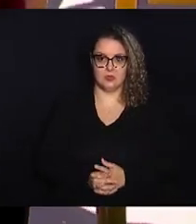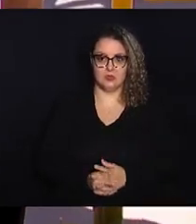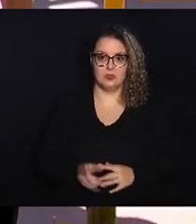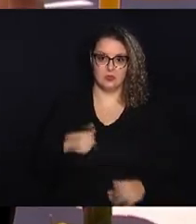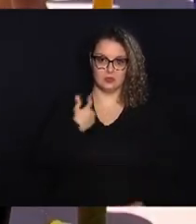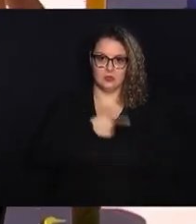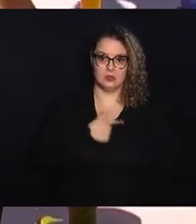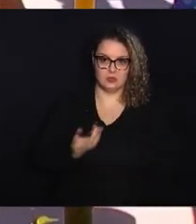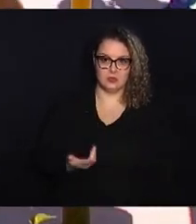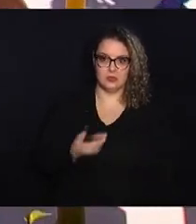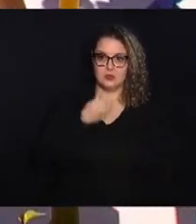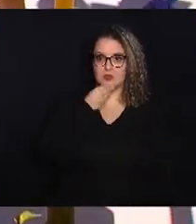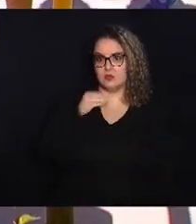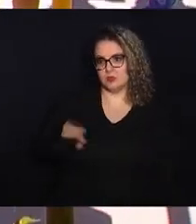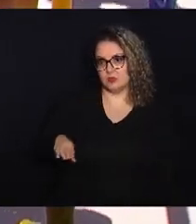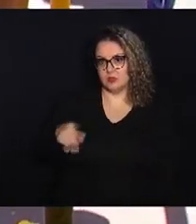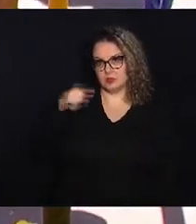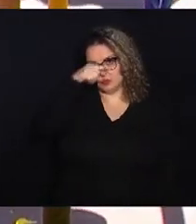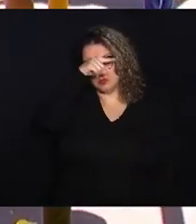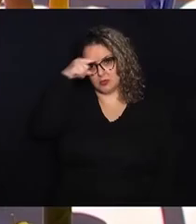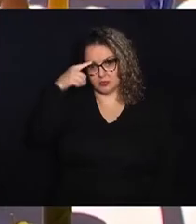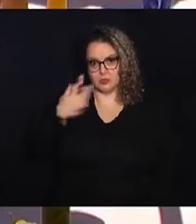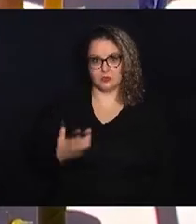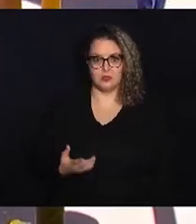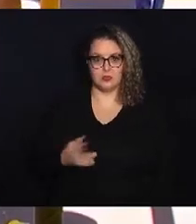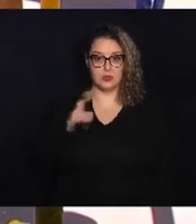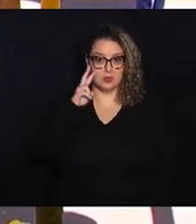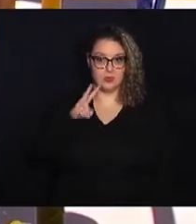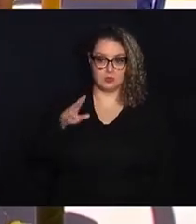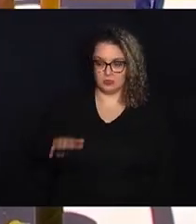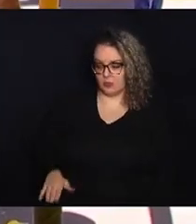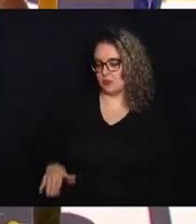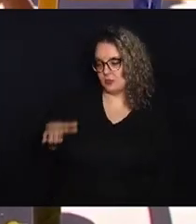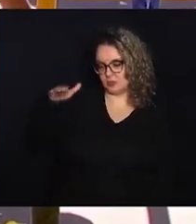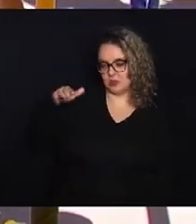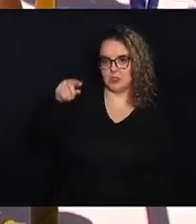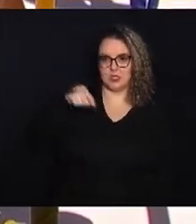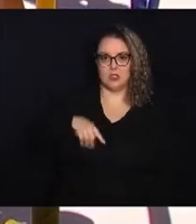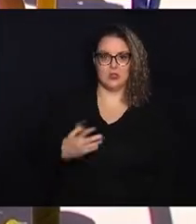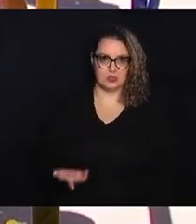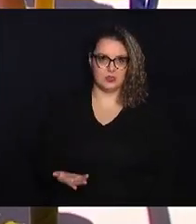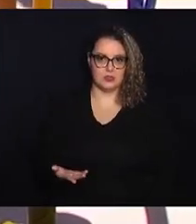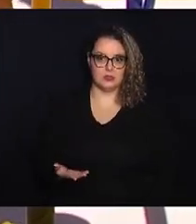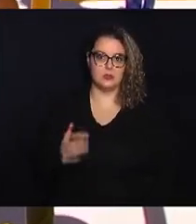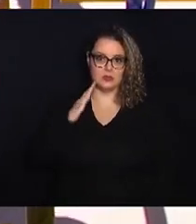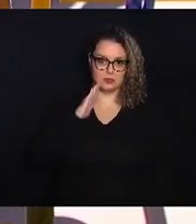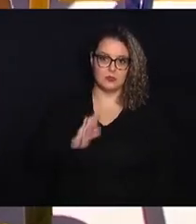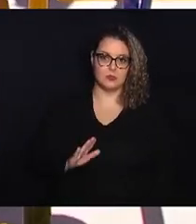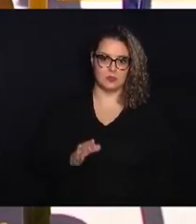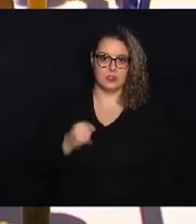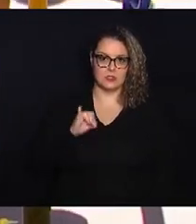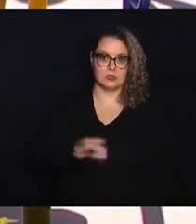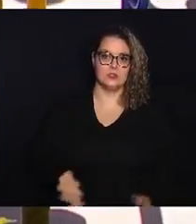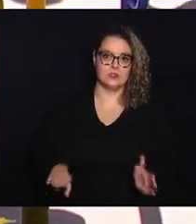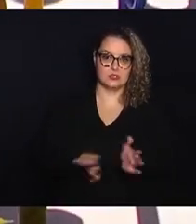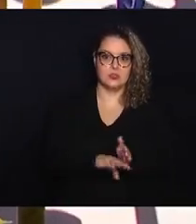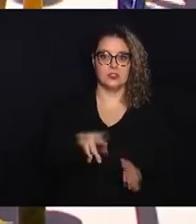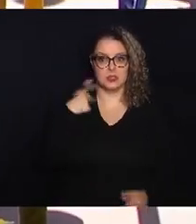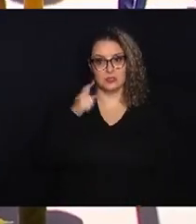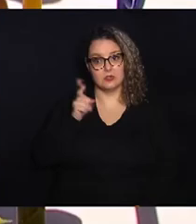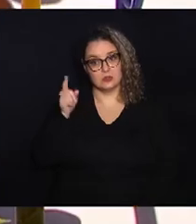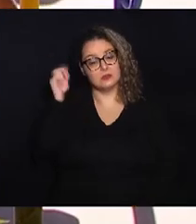o nosso menino, o Otto, né? Porque praticamente eu vi o Otto crescer aqui. E o Otto prometeu que se ele chegasse lá,